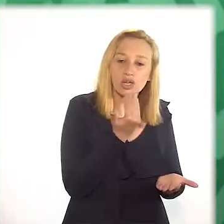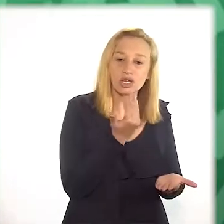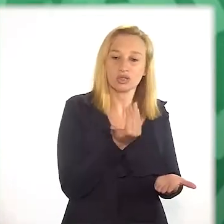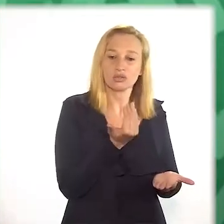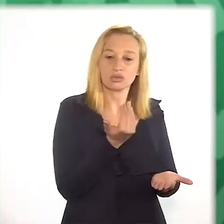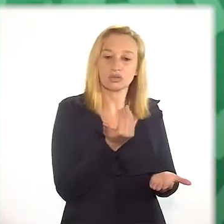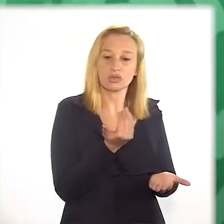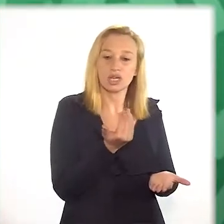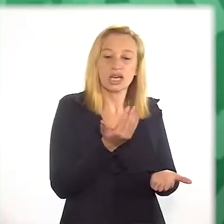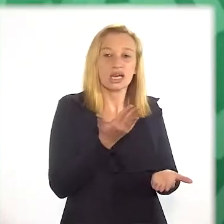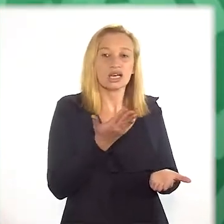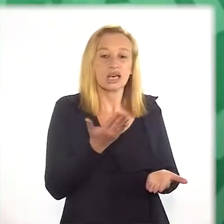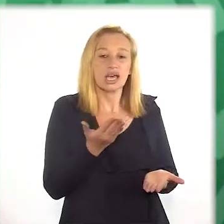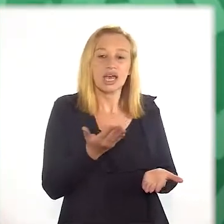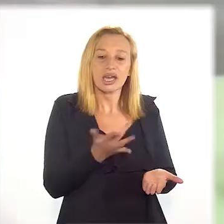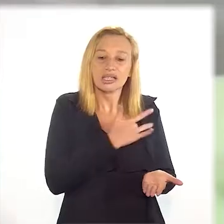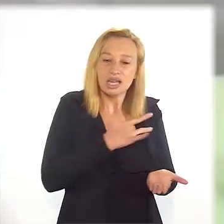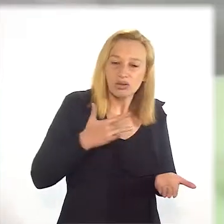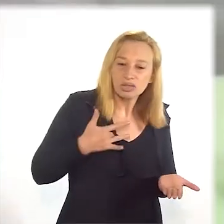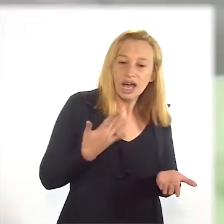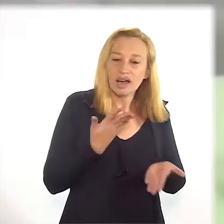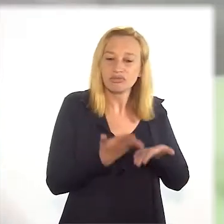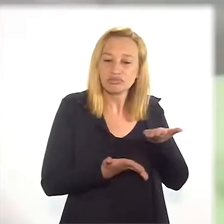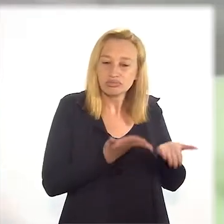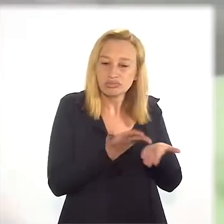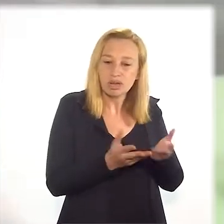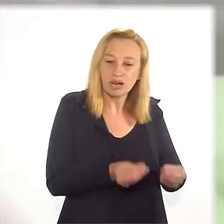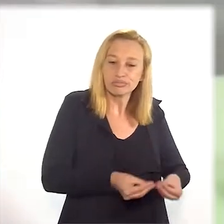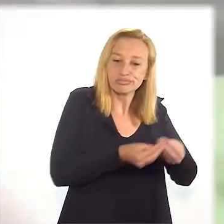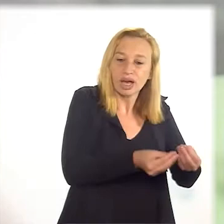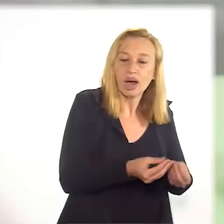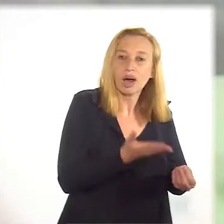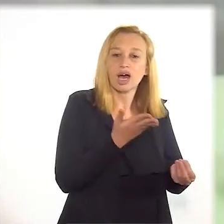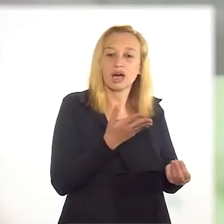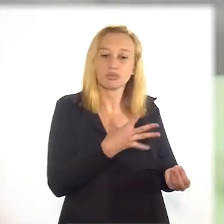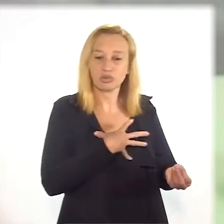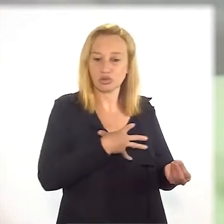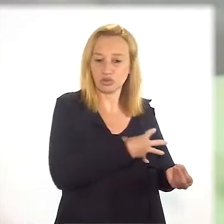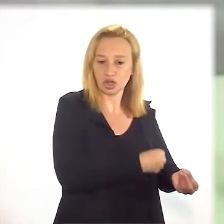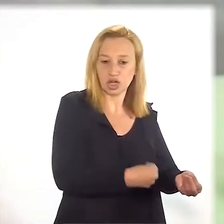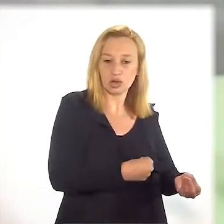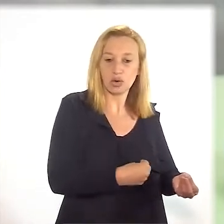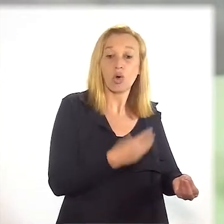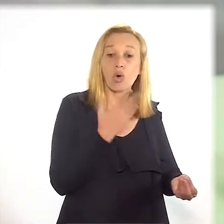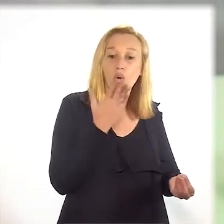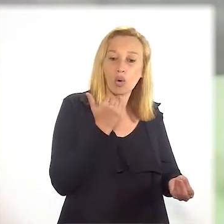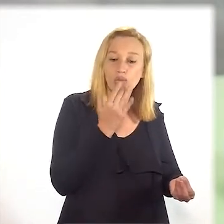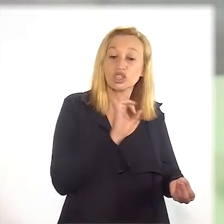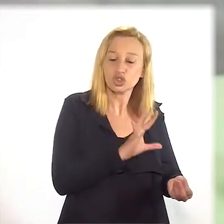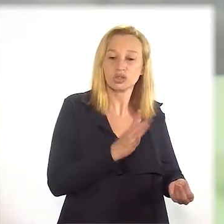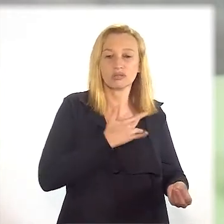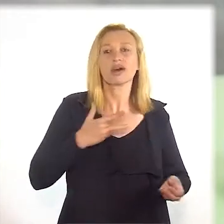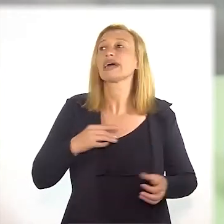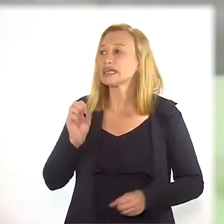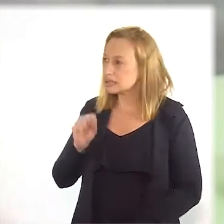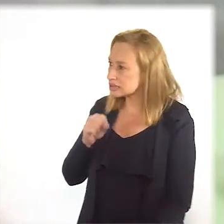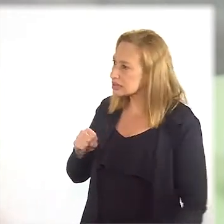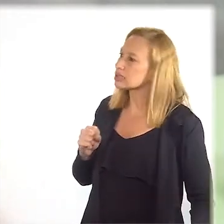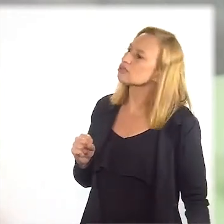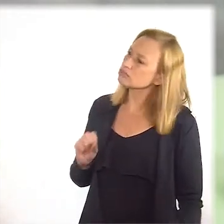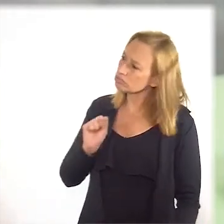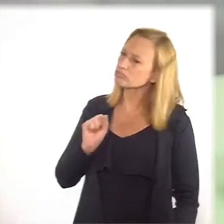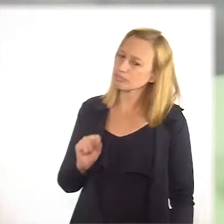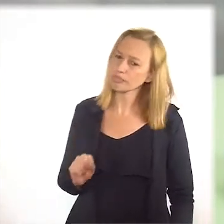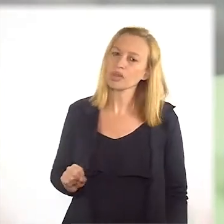refazendo o tipo de compra, o tipo de alimento que se coloca dentro de casa, né, doutora Cláudia? Totalmente, não existe, claro, você